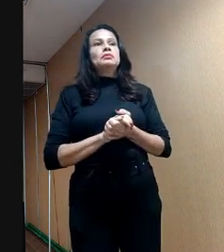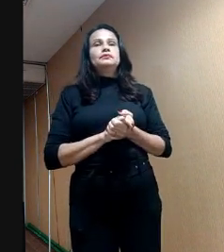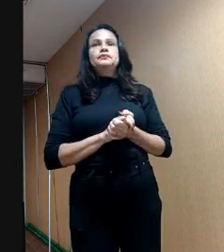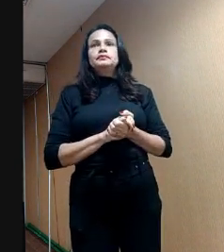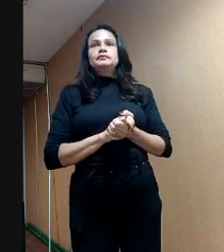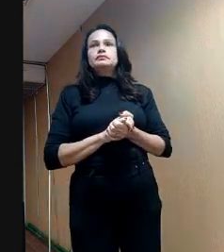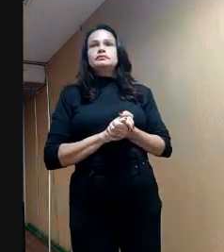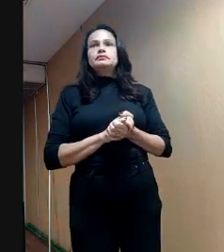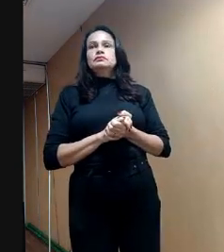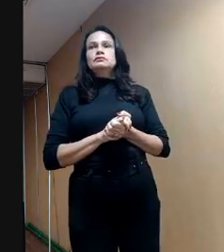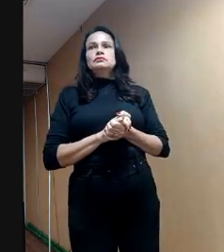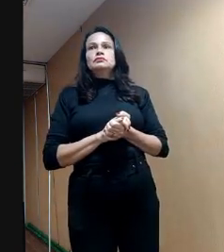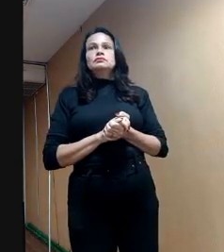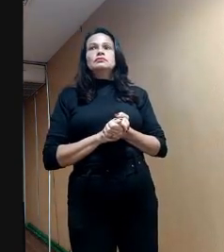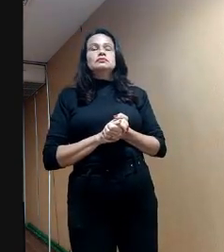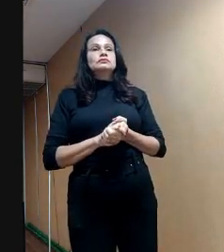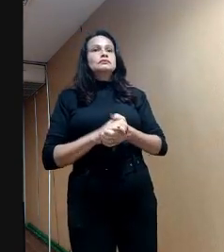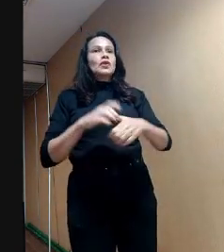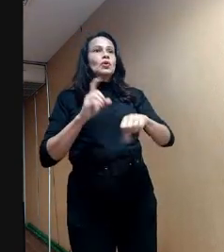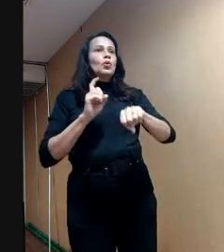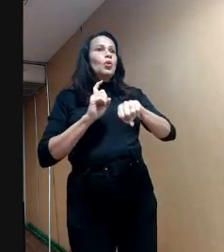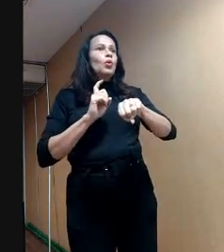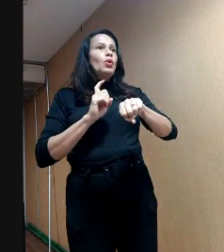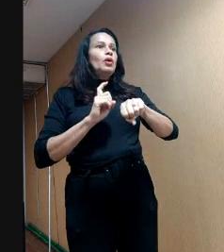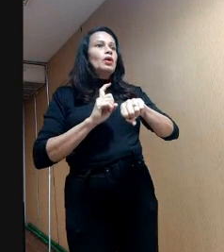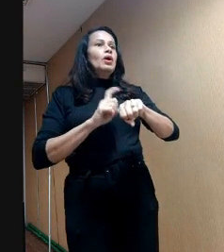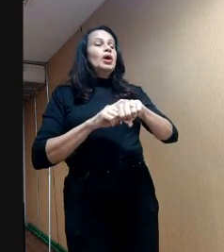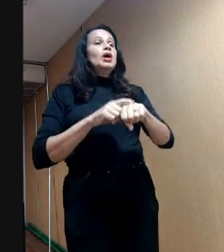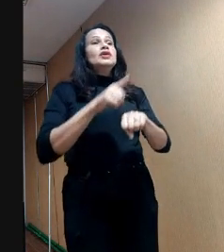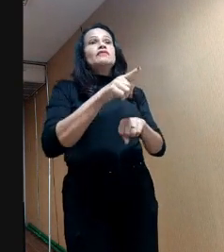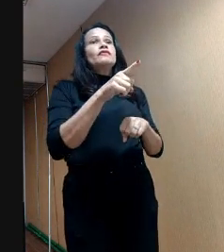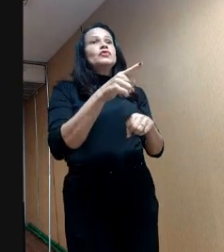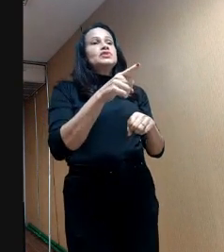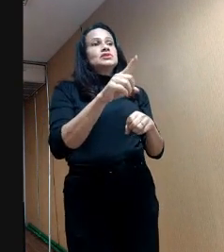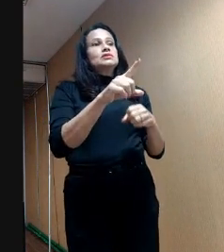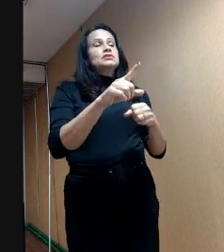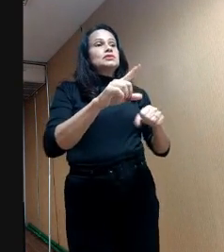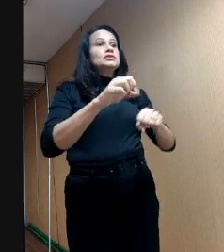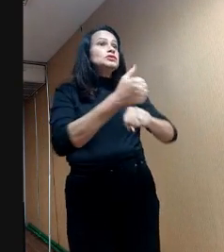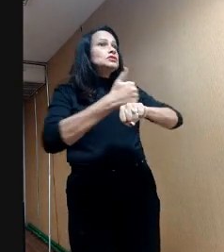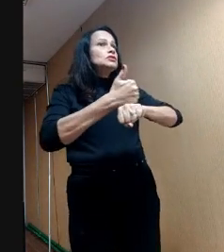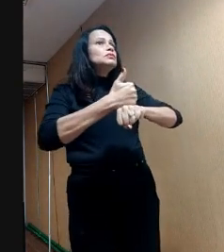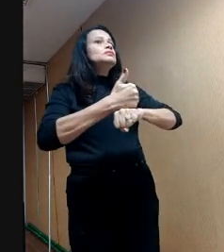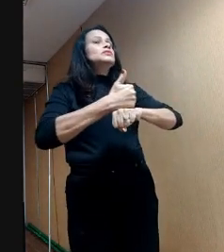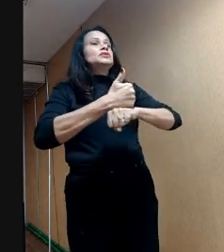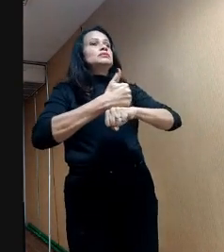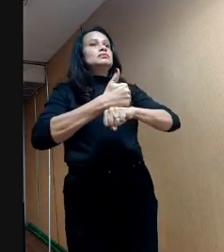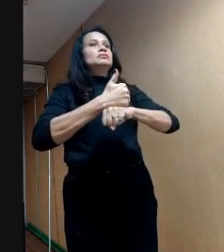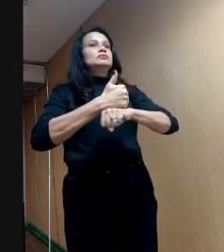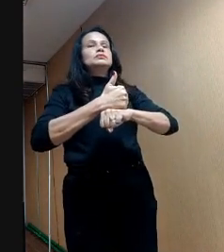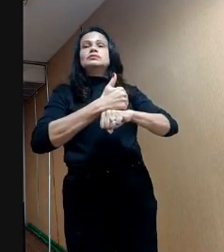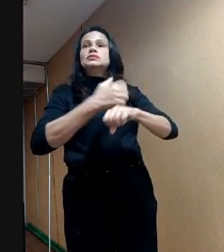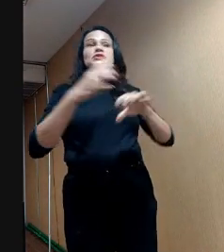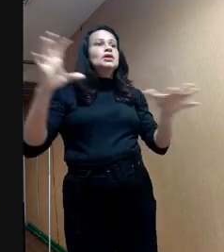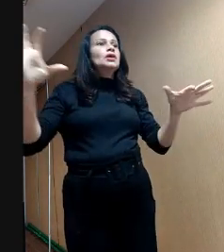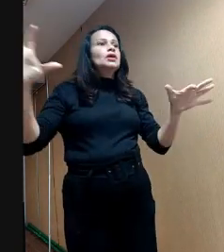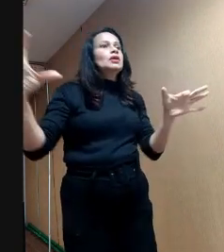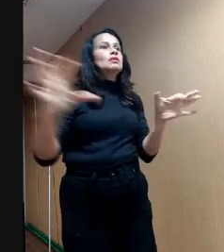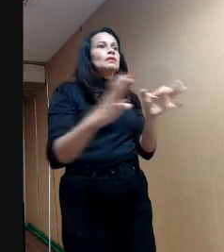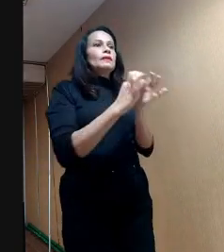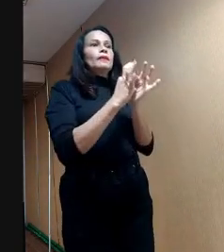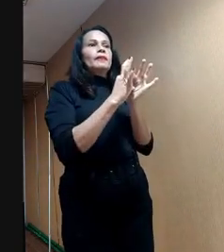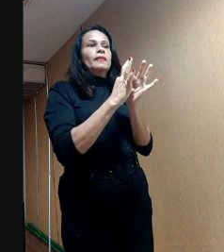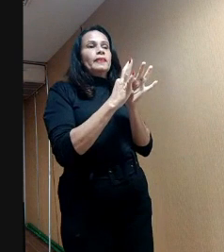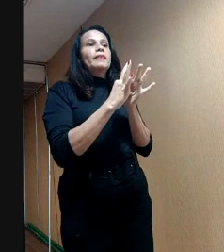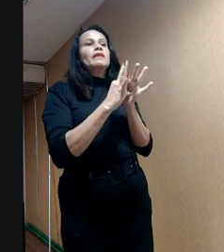esse comprometimento de vocês, todos os organizadores, palestrantes, realmente inspiração para nossos estudantes